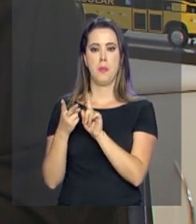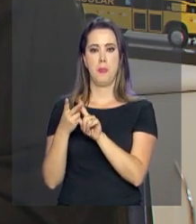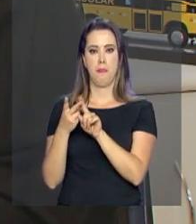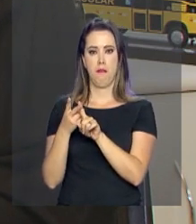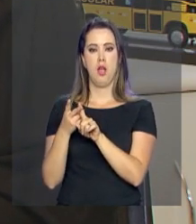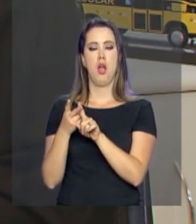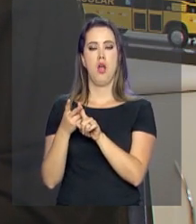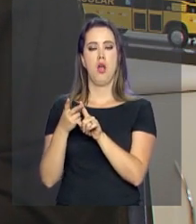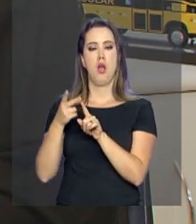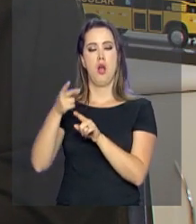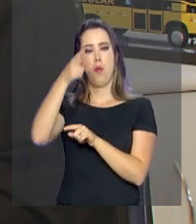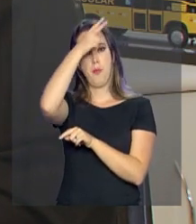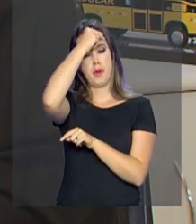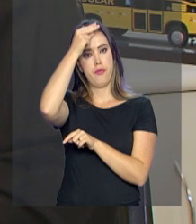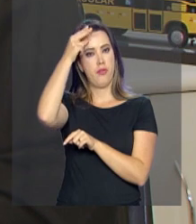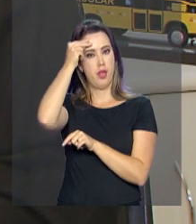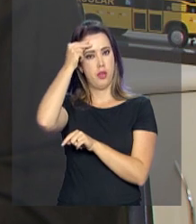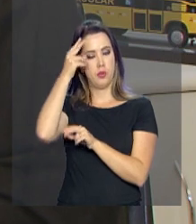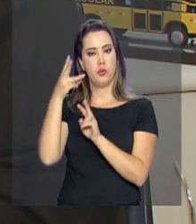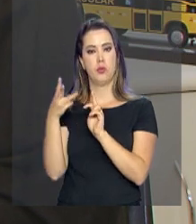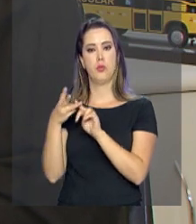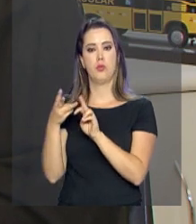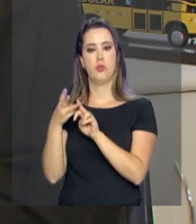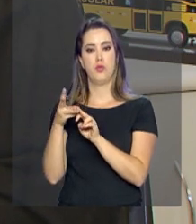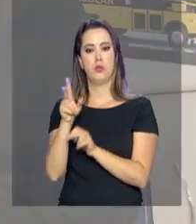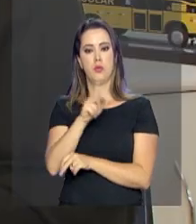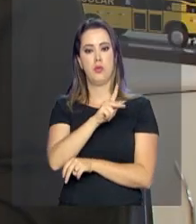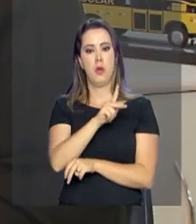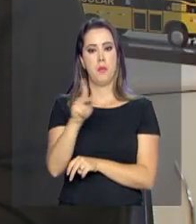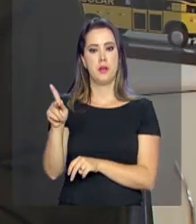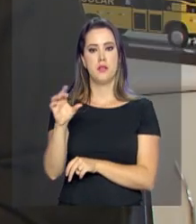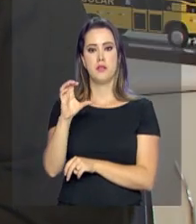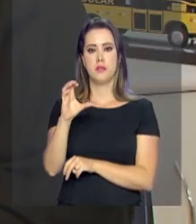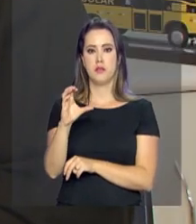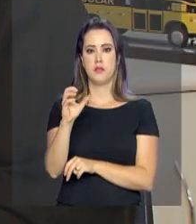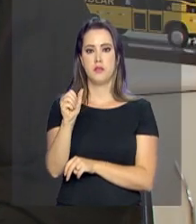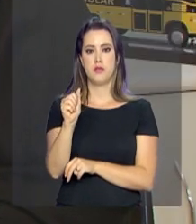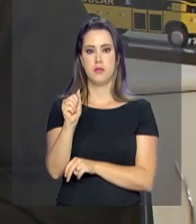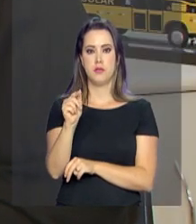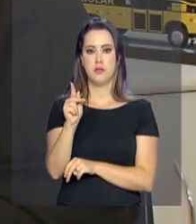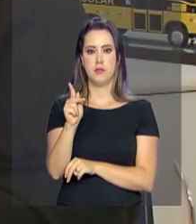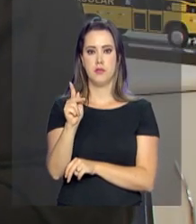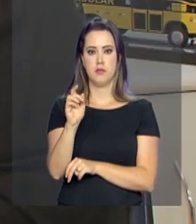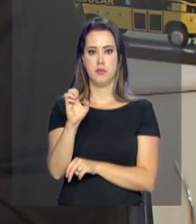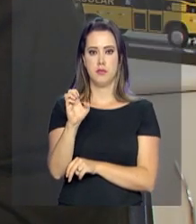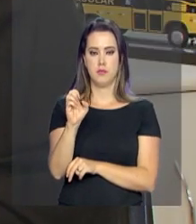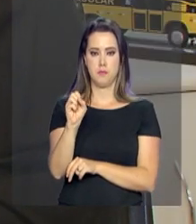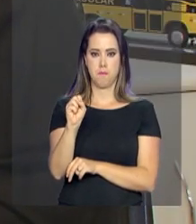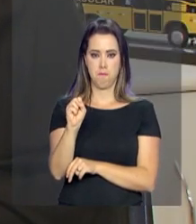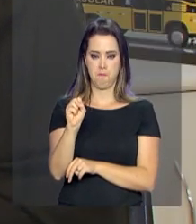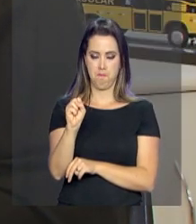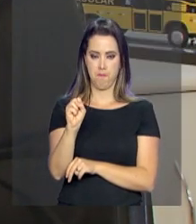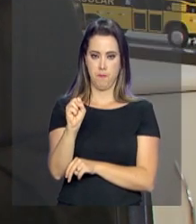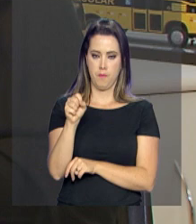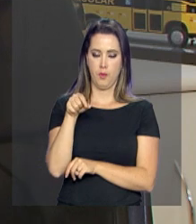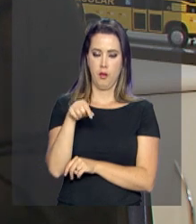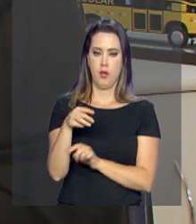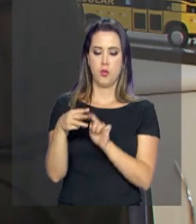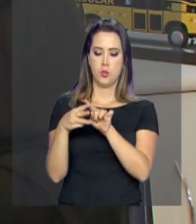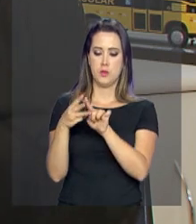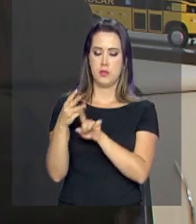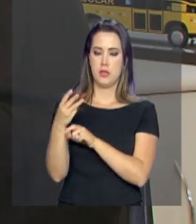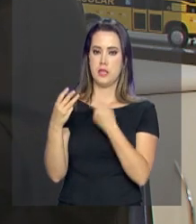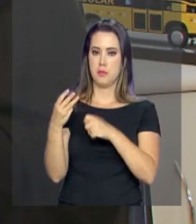gestores e aos presidentes dos cacos e o importante é que essas respostas elas vão da